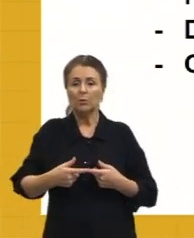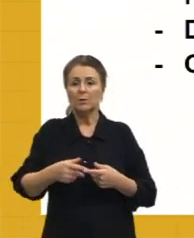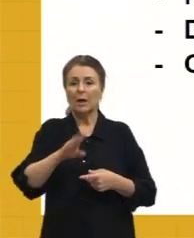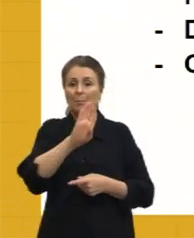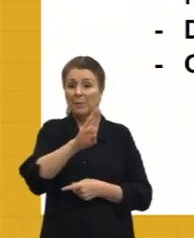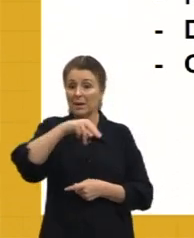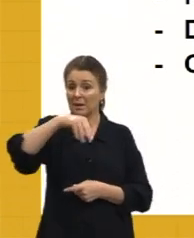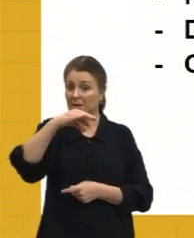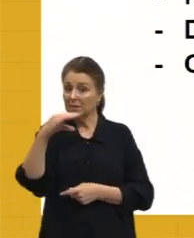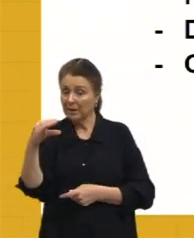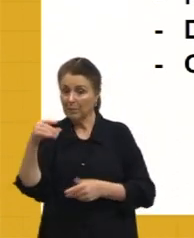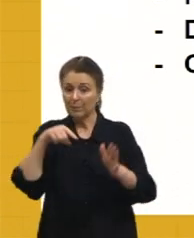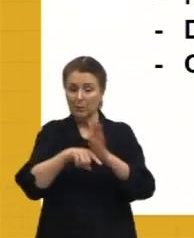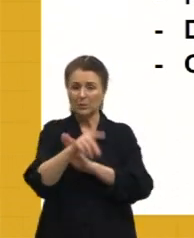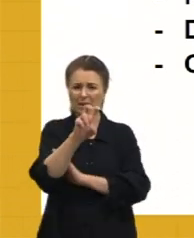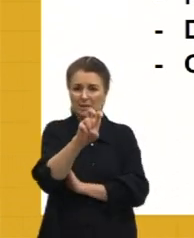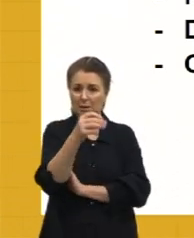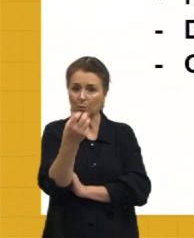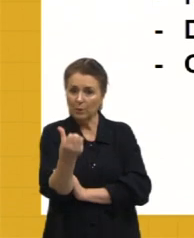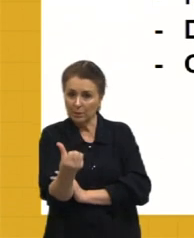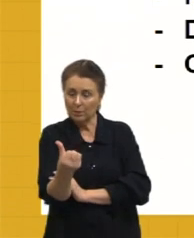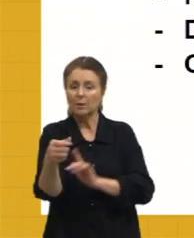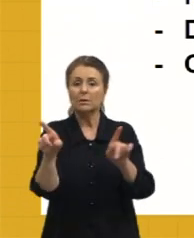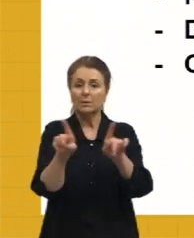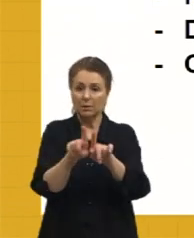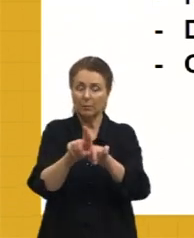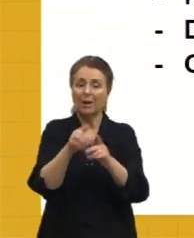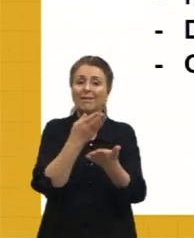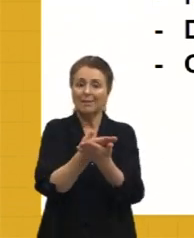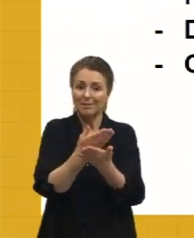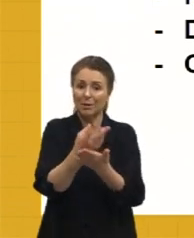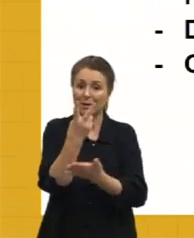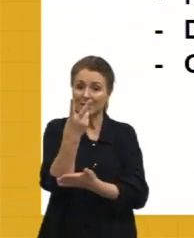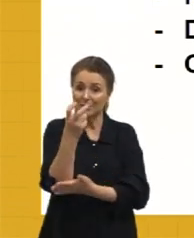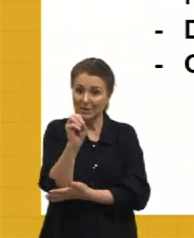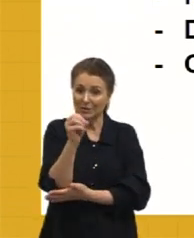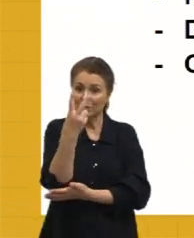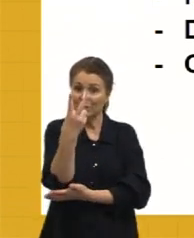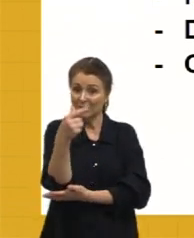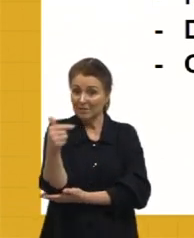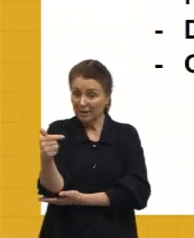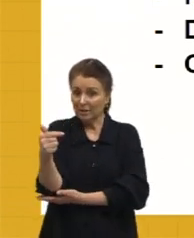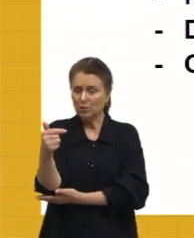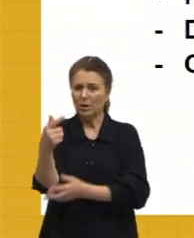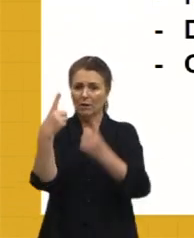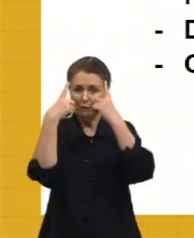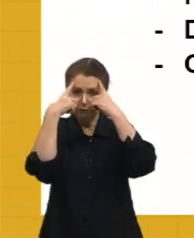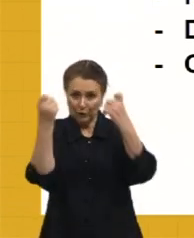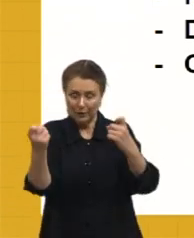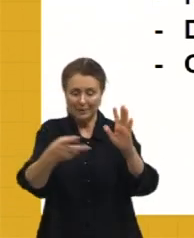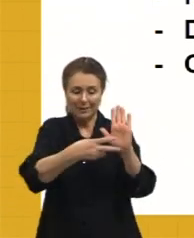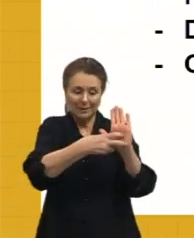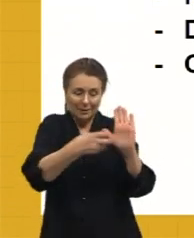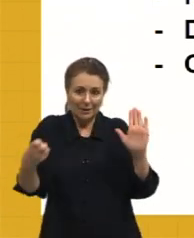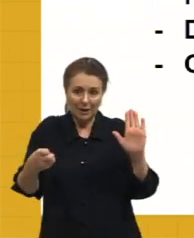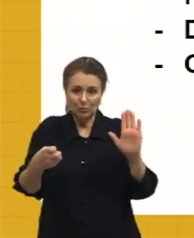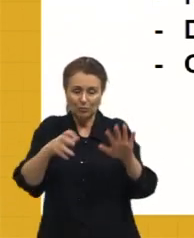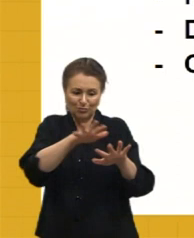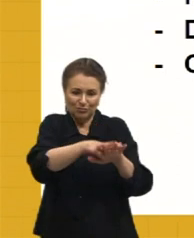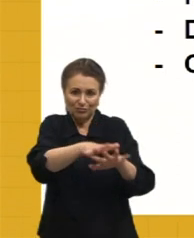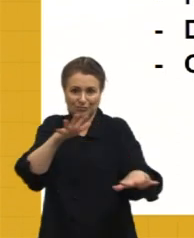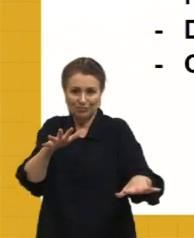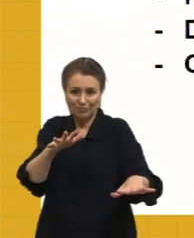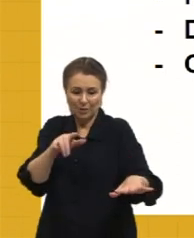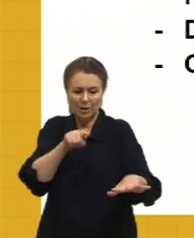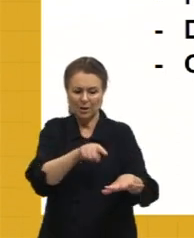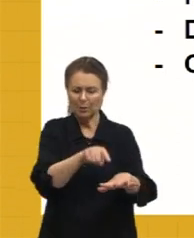questão 56 nós tratamos nas aulas 20:27 violência e criminalidade exclusão E aí